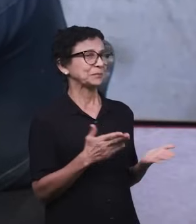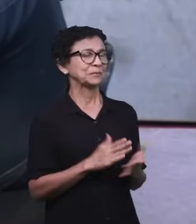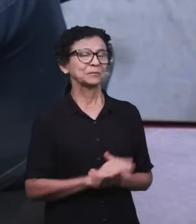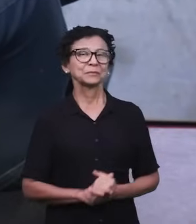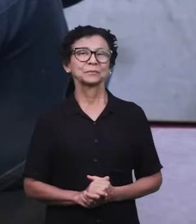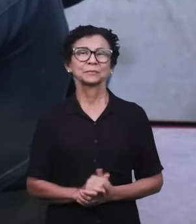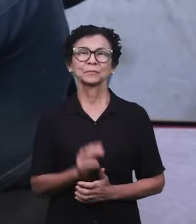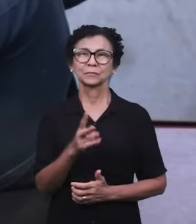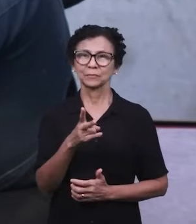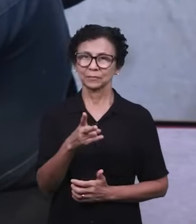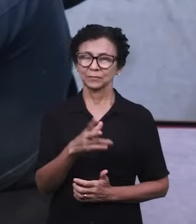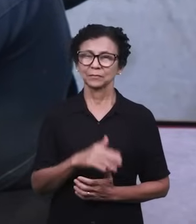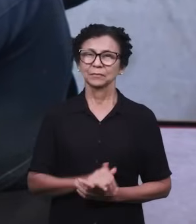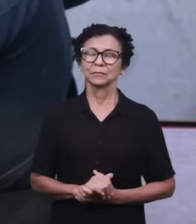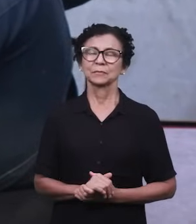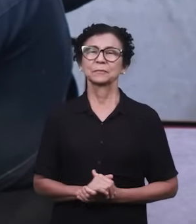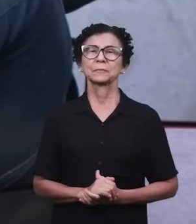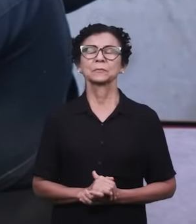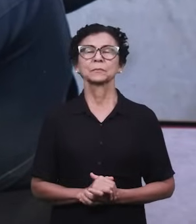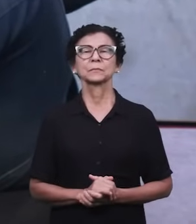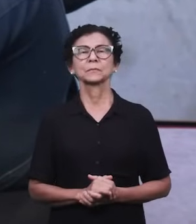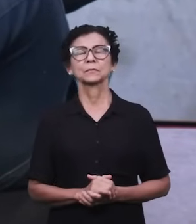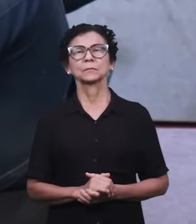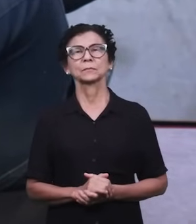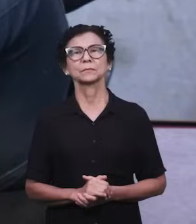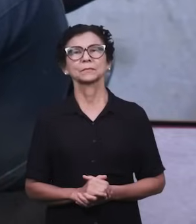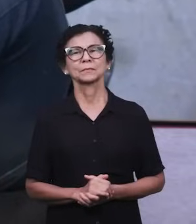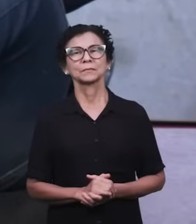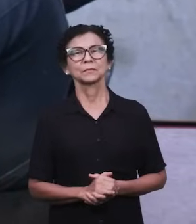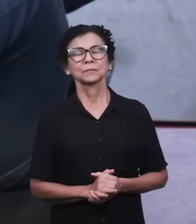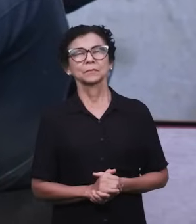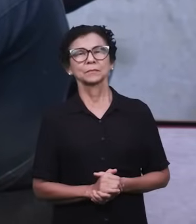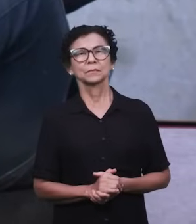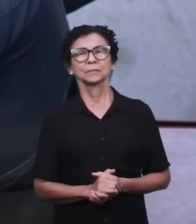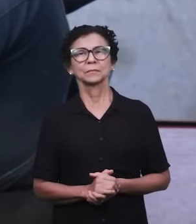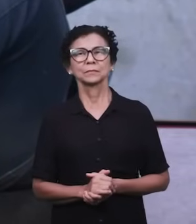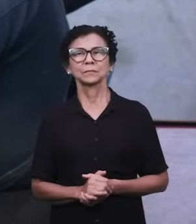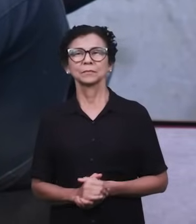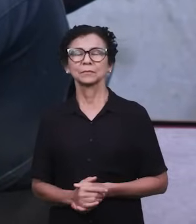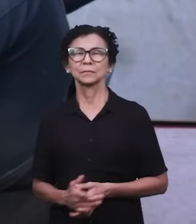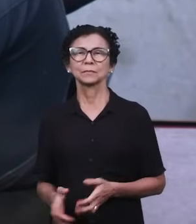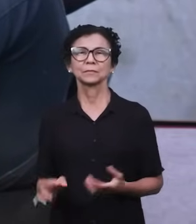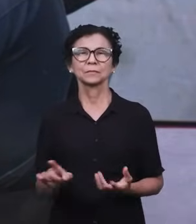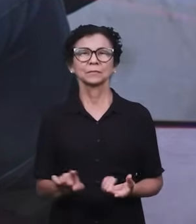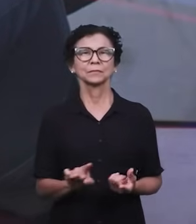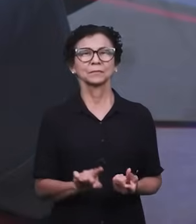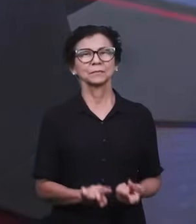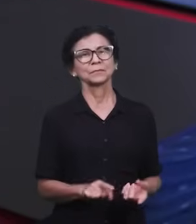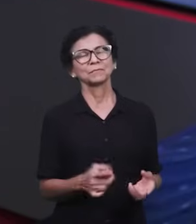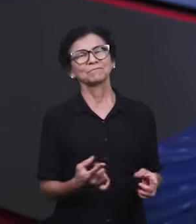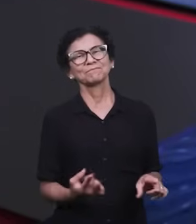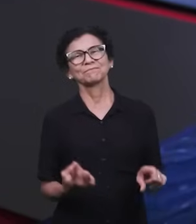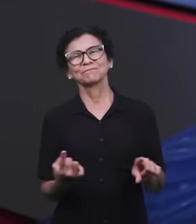começar o programa já cantando um louvor, participando com as crianças aqui de um louvor. Glória a Deus.